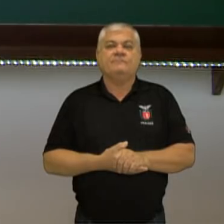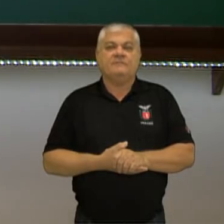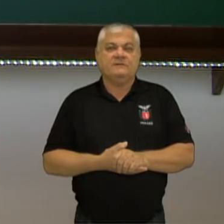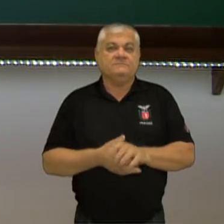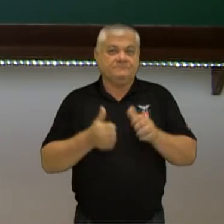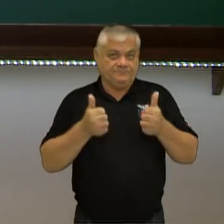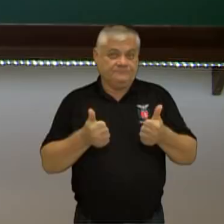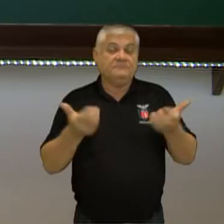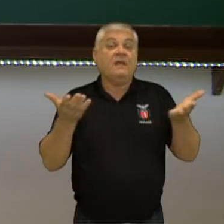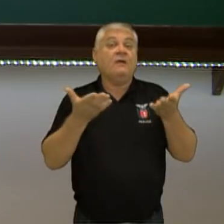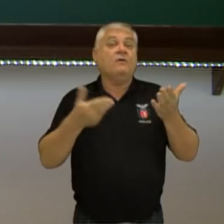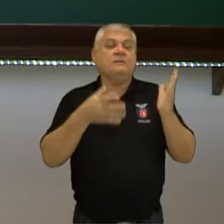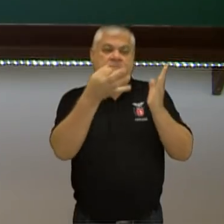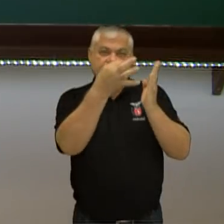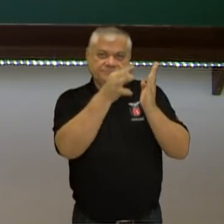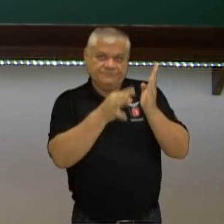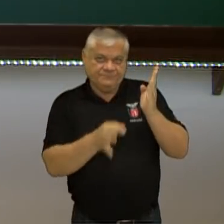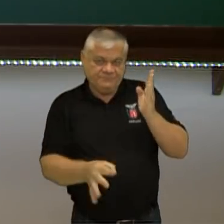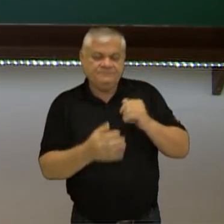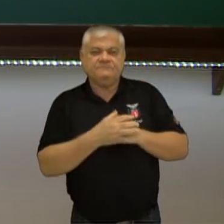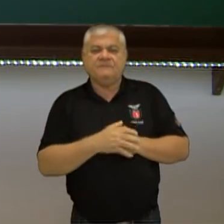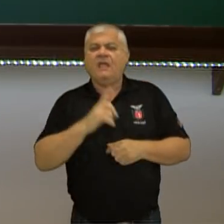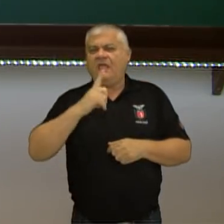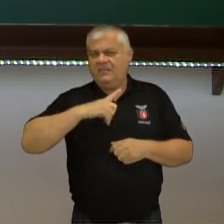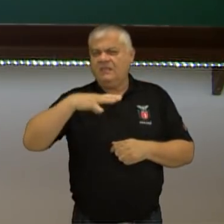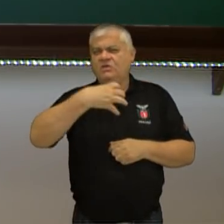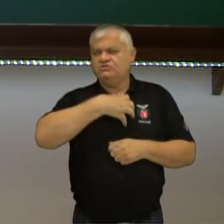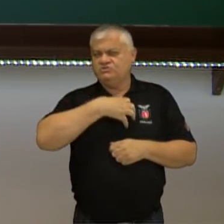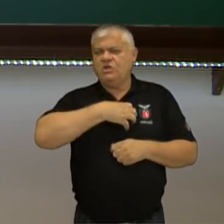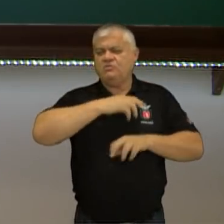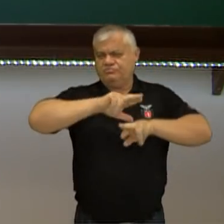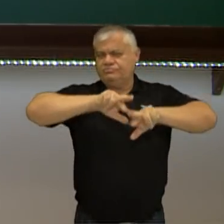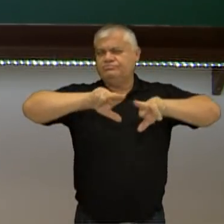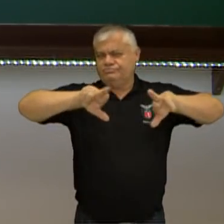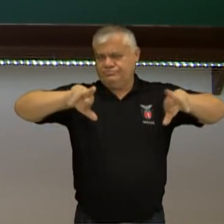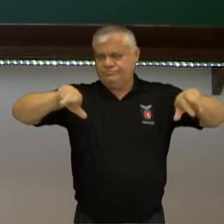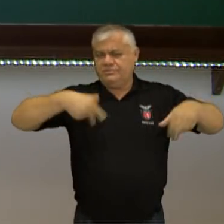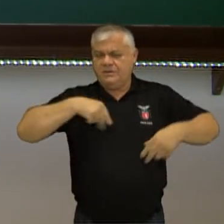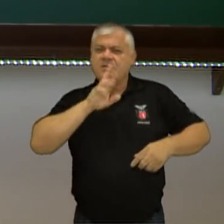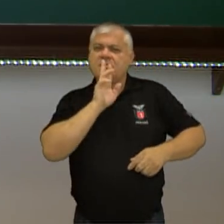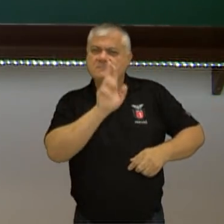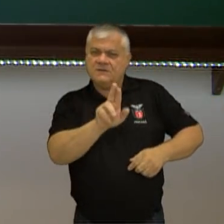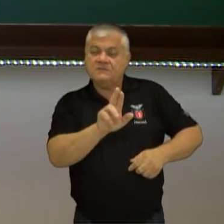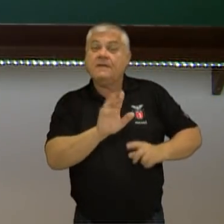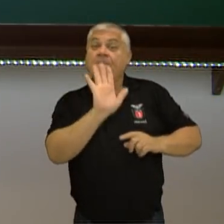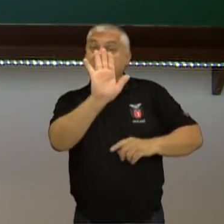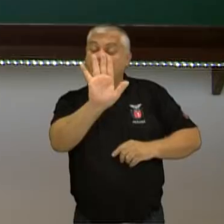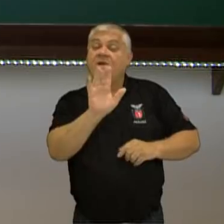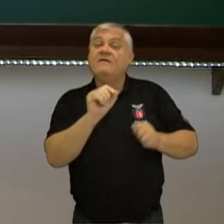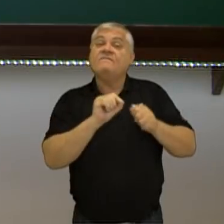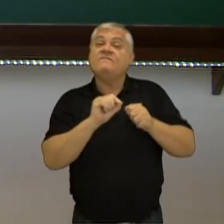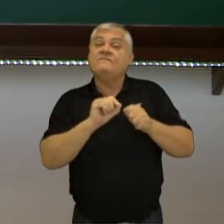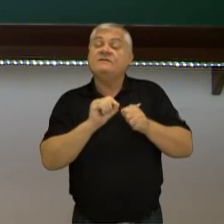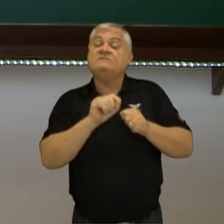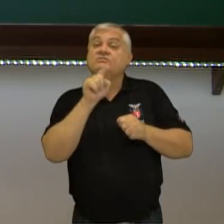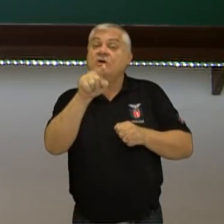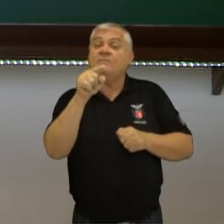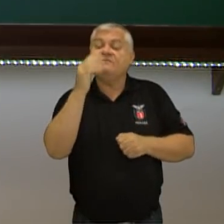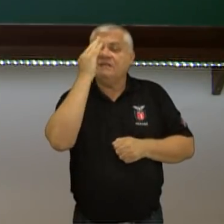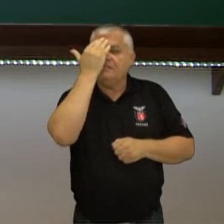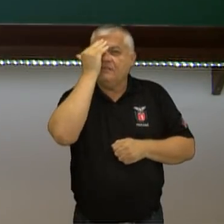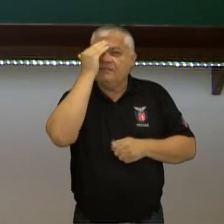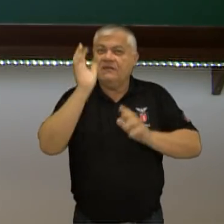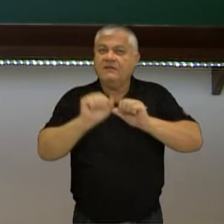Então agora a gente vai fazer a correção. Existem várias formas de você chegar no resultado, certo? Mas nós vamos fazer esse esquema para que você